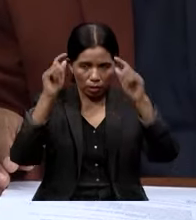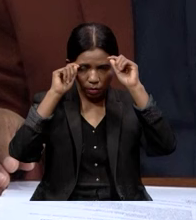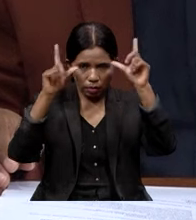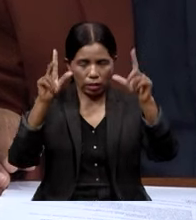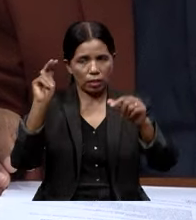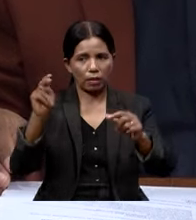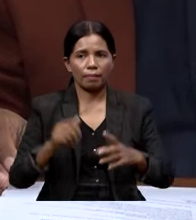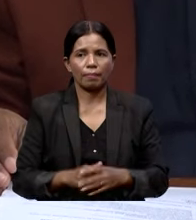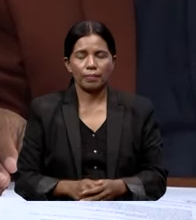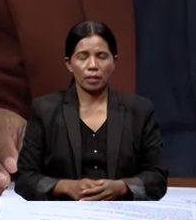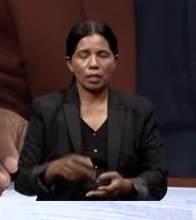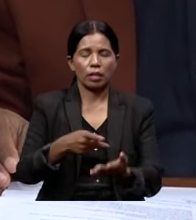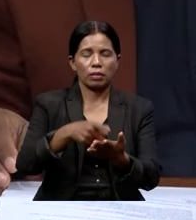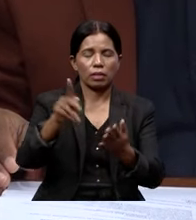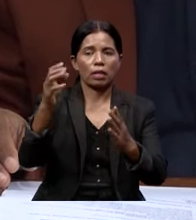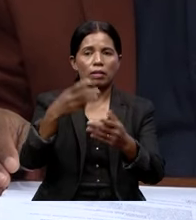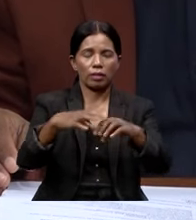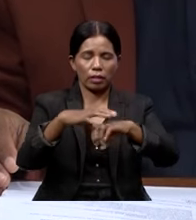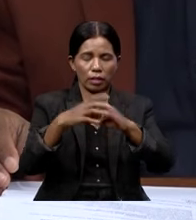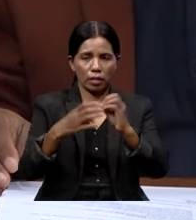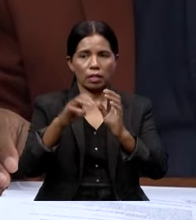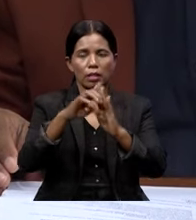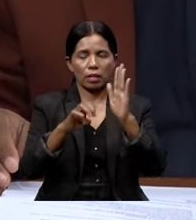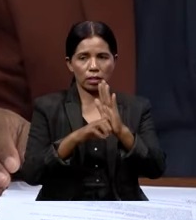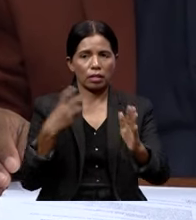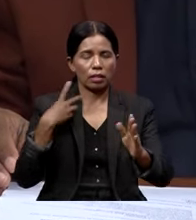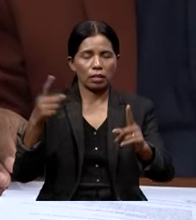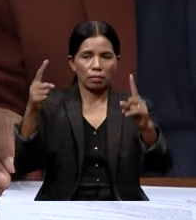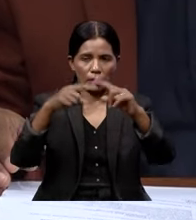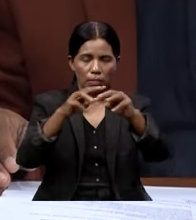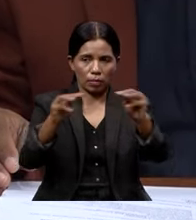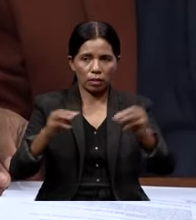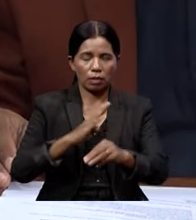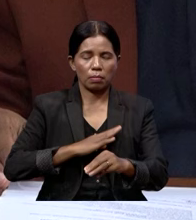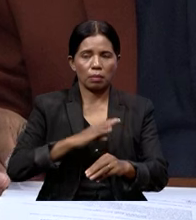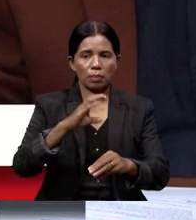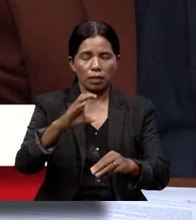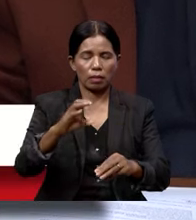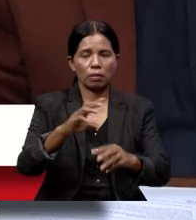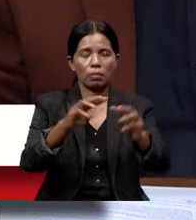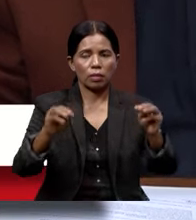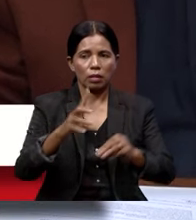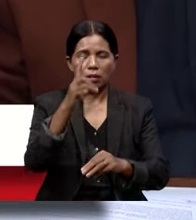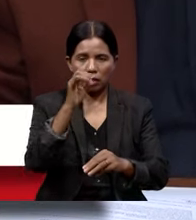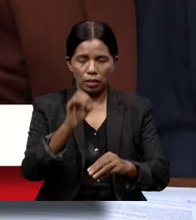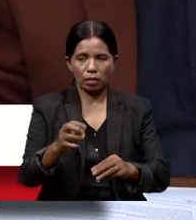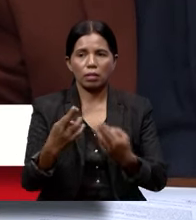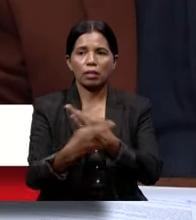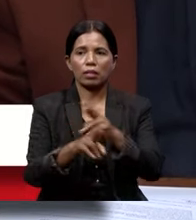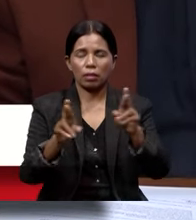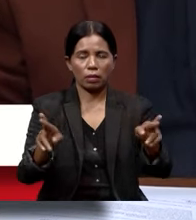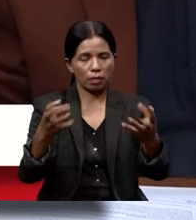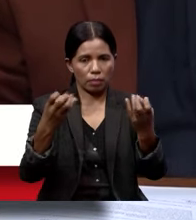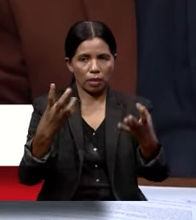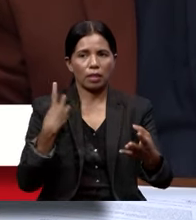timor-lestinian. Arrendamento ra estado ita halo ba município Bobonaro no município Dili nia resultado lubu kira